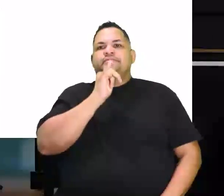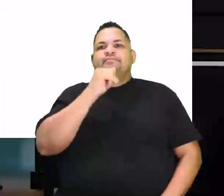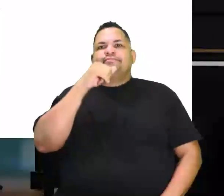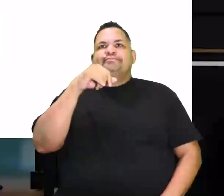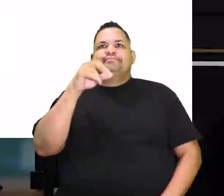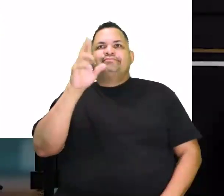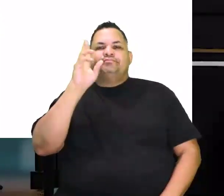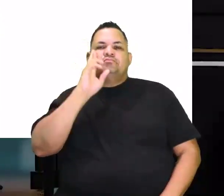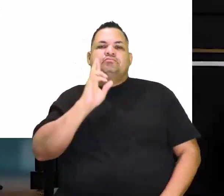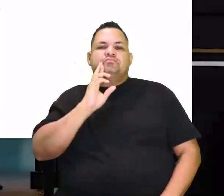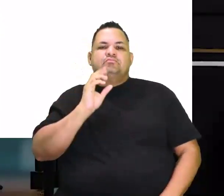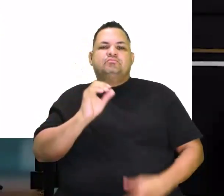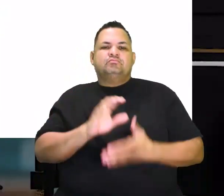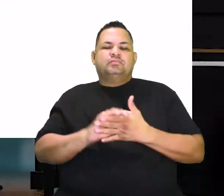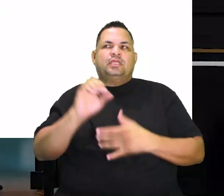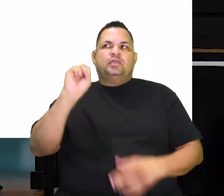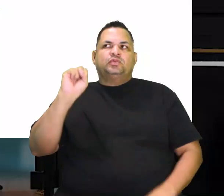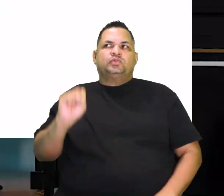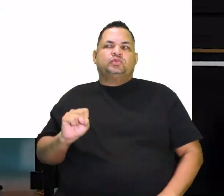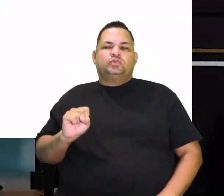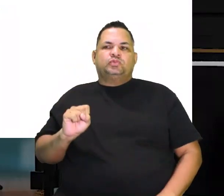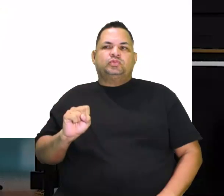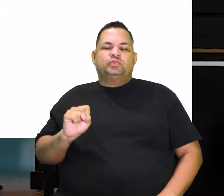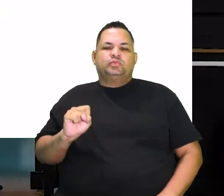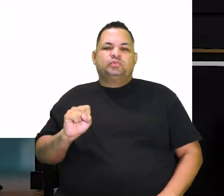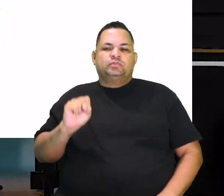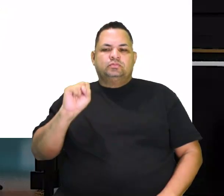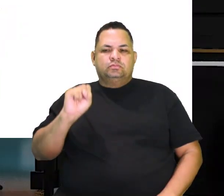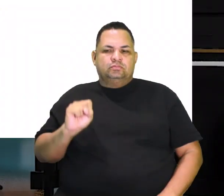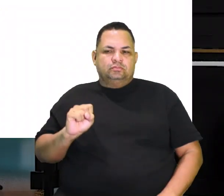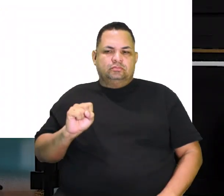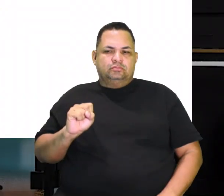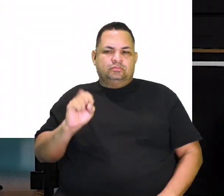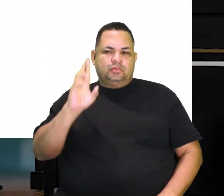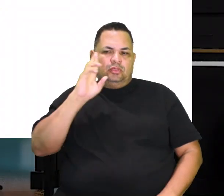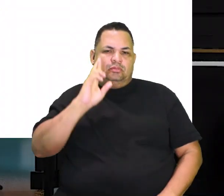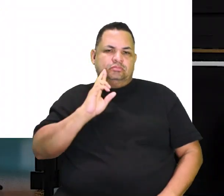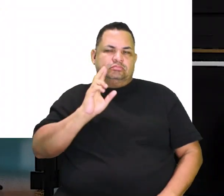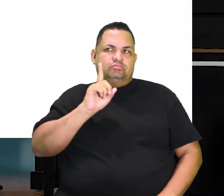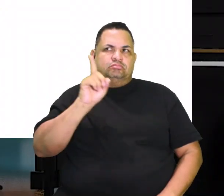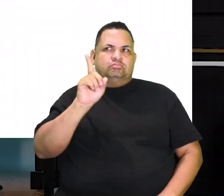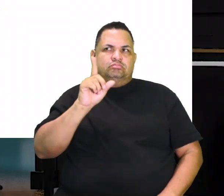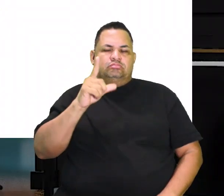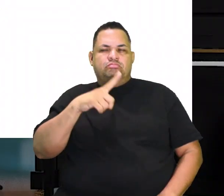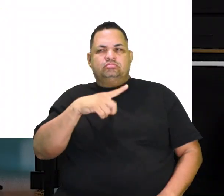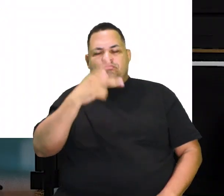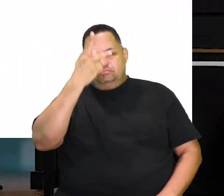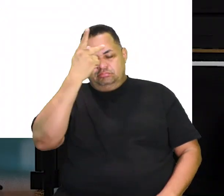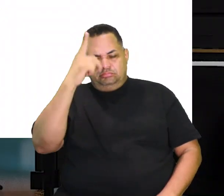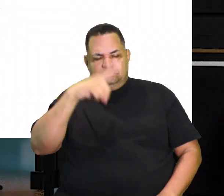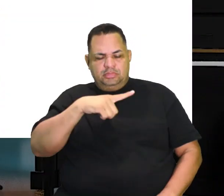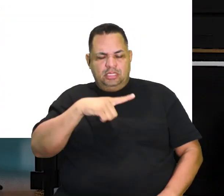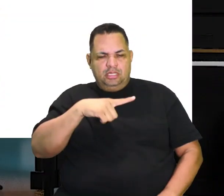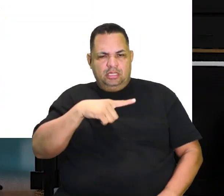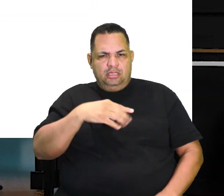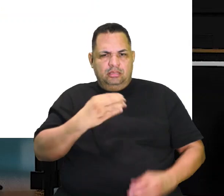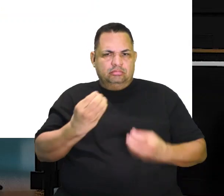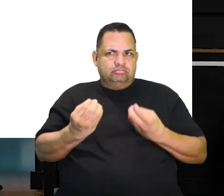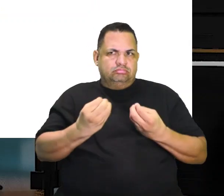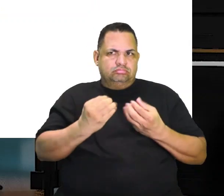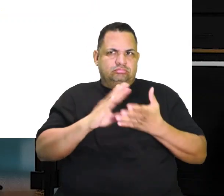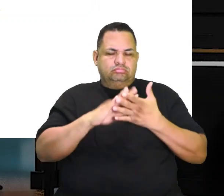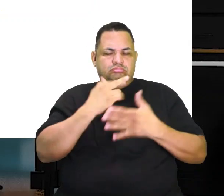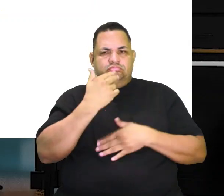formos na região sul de Rondônia, né, Cone Sul, as pessoas lá têm formas diferentes